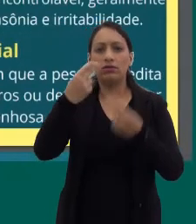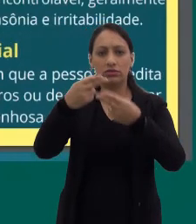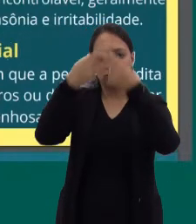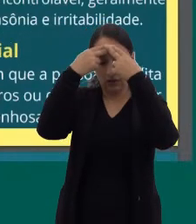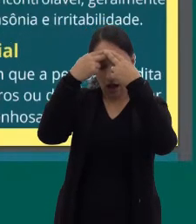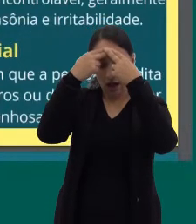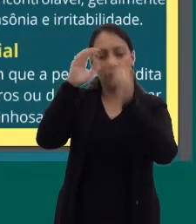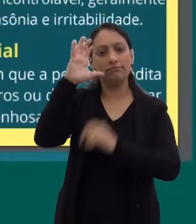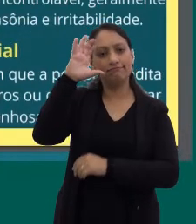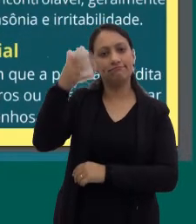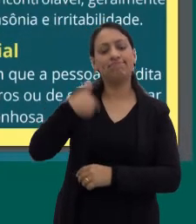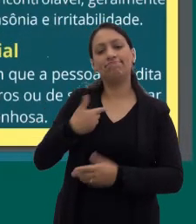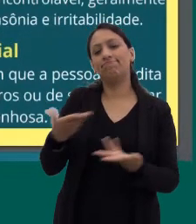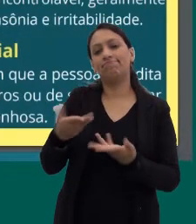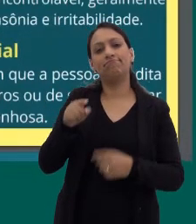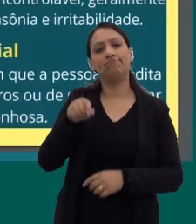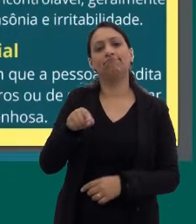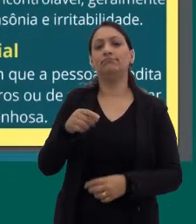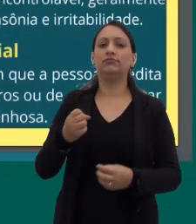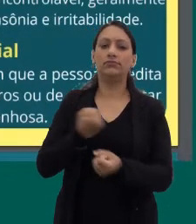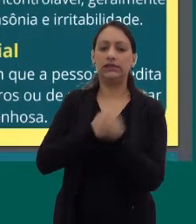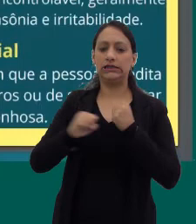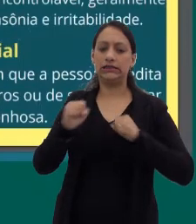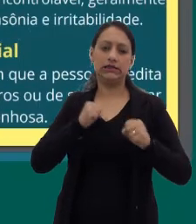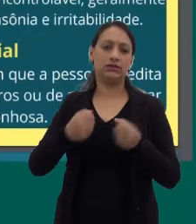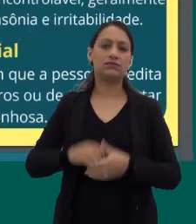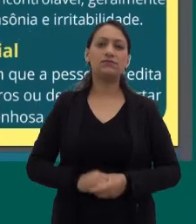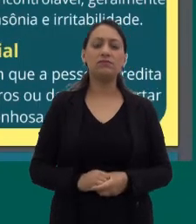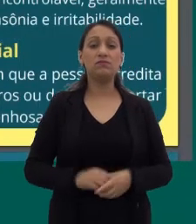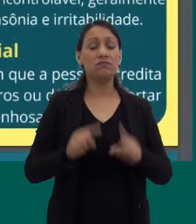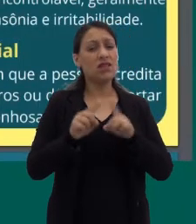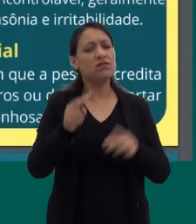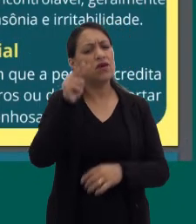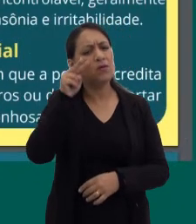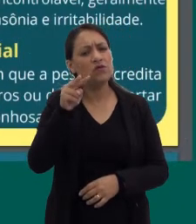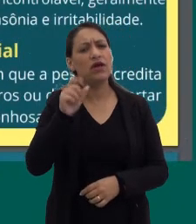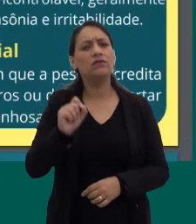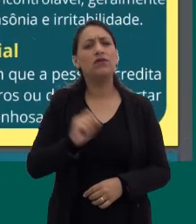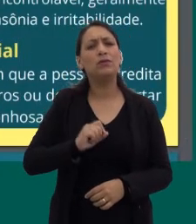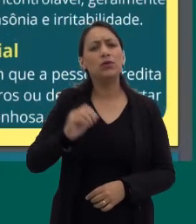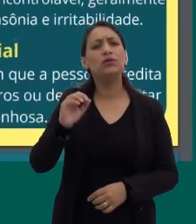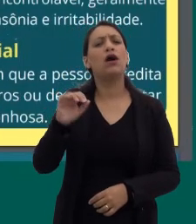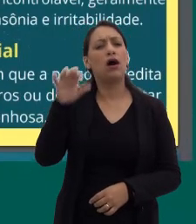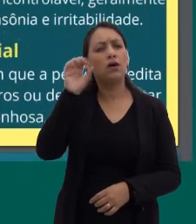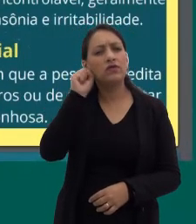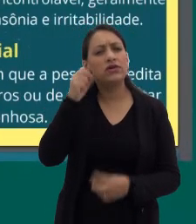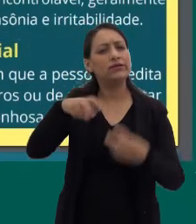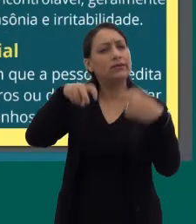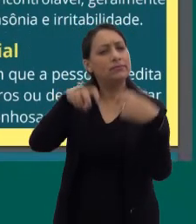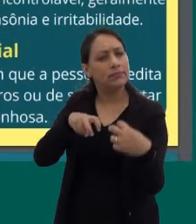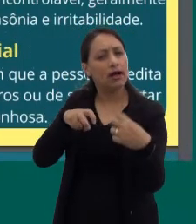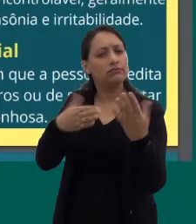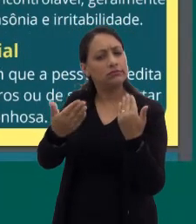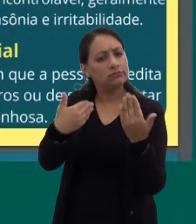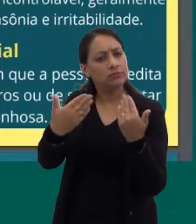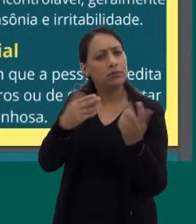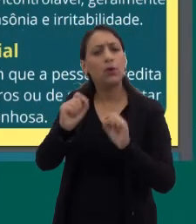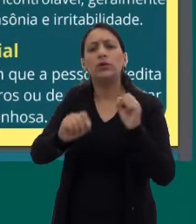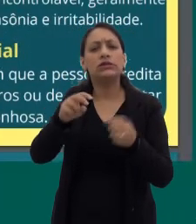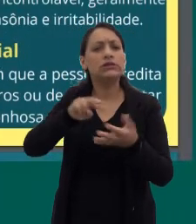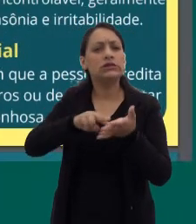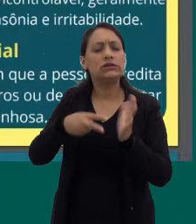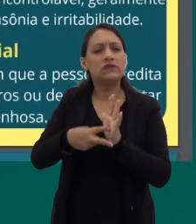e tô com isso. Bom, mas calma, vamos olhar, né, para isso, vamos escutar o que é esse sintoma,